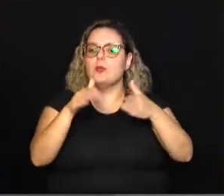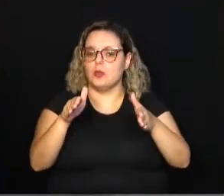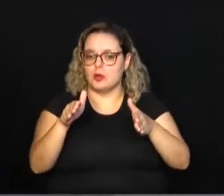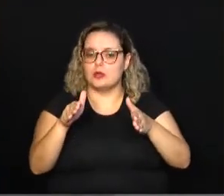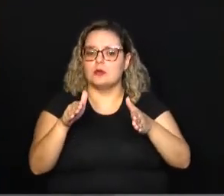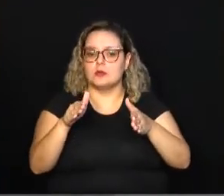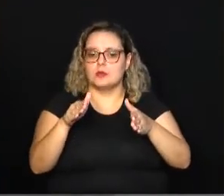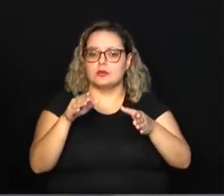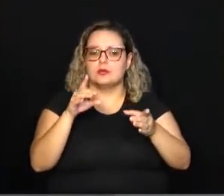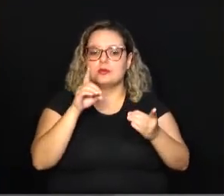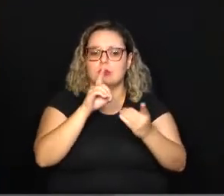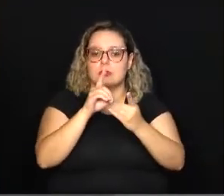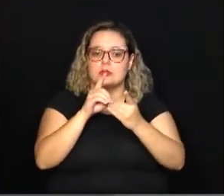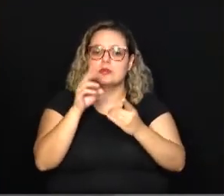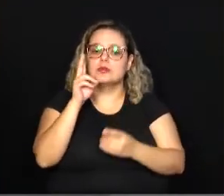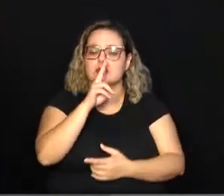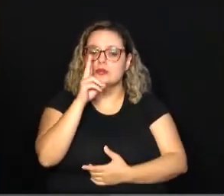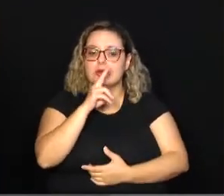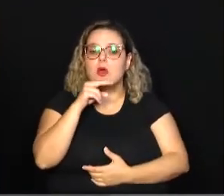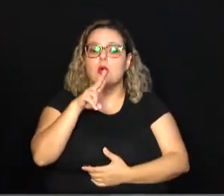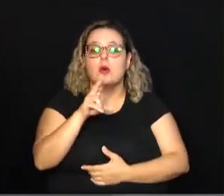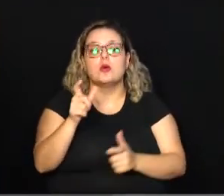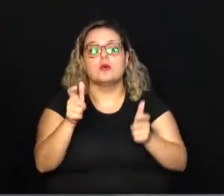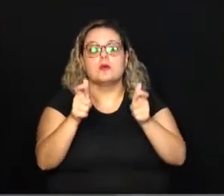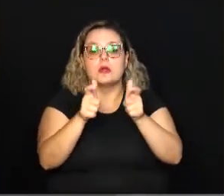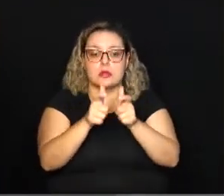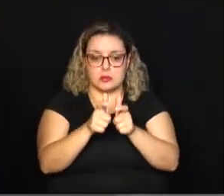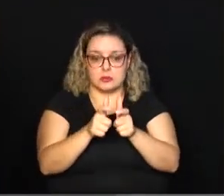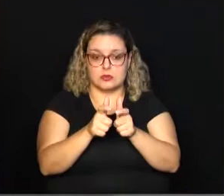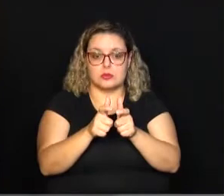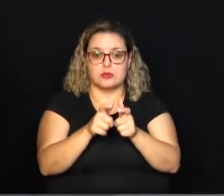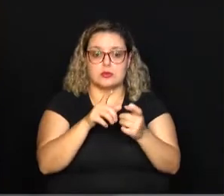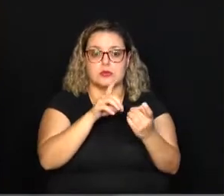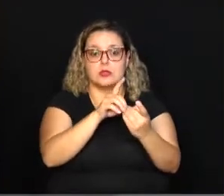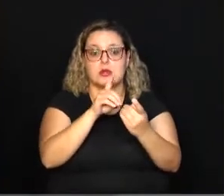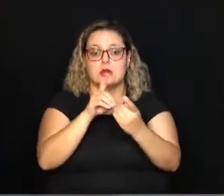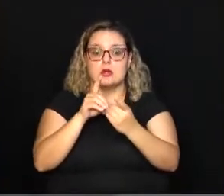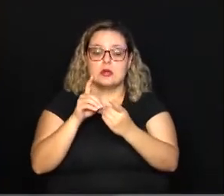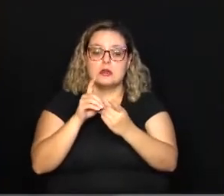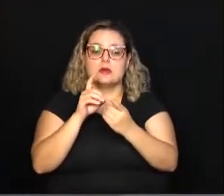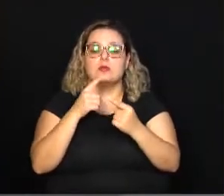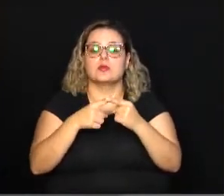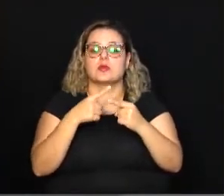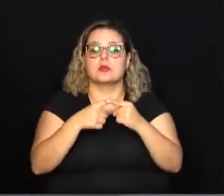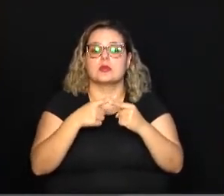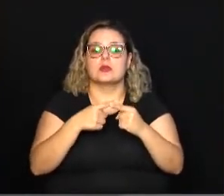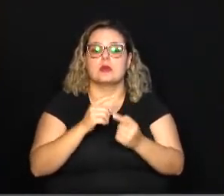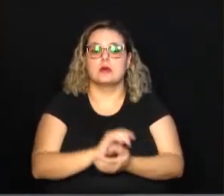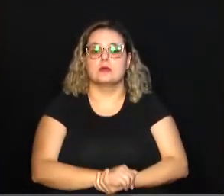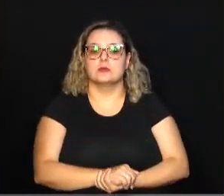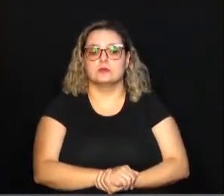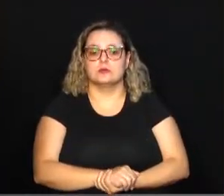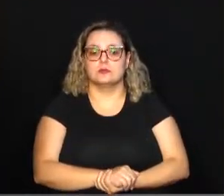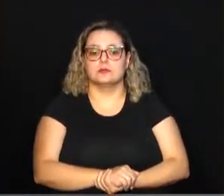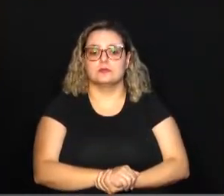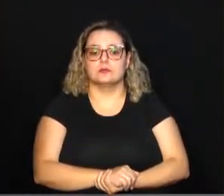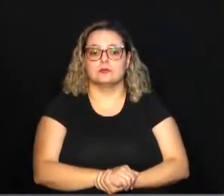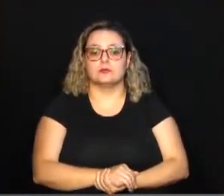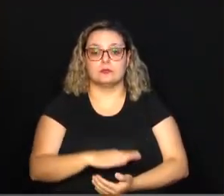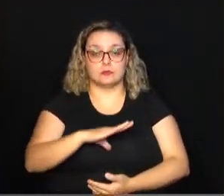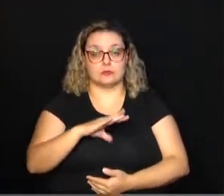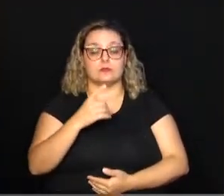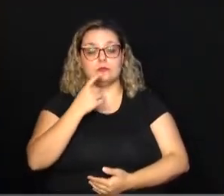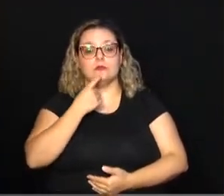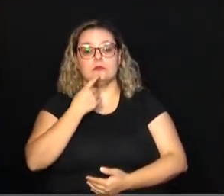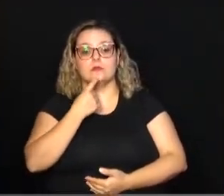do atendimento emergencial, ou se foi reduzido esse atendimento, até porque os munícipes da cidade de Campinas,